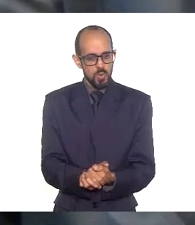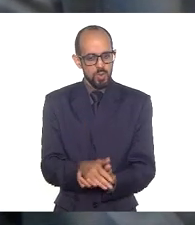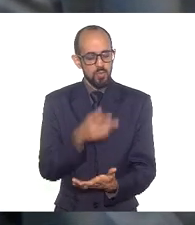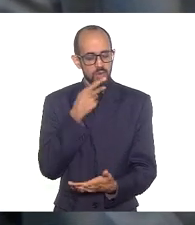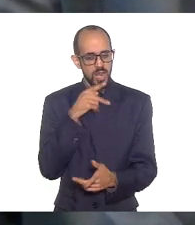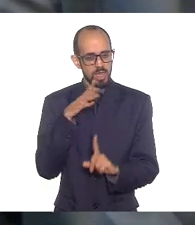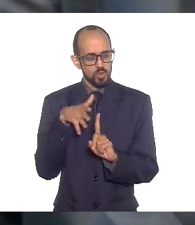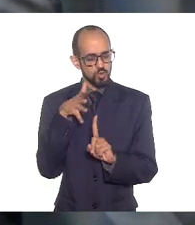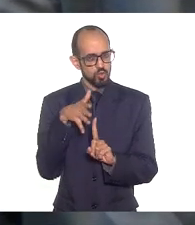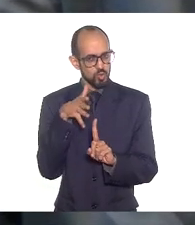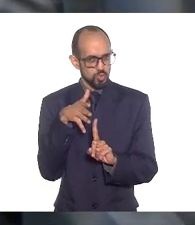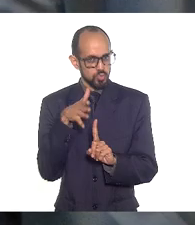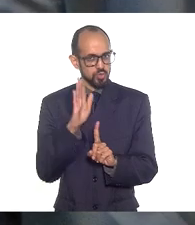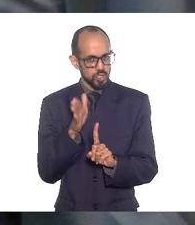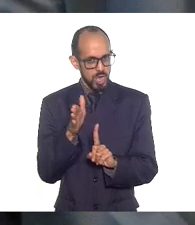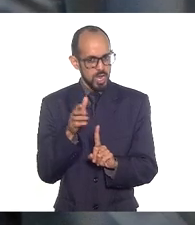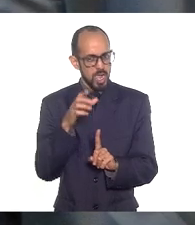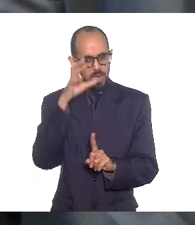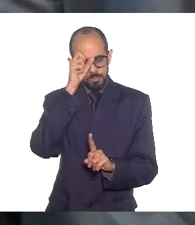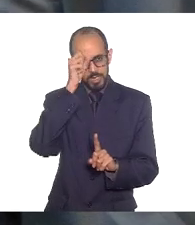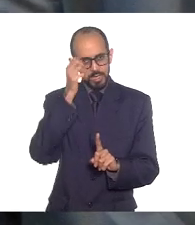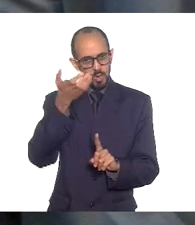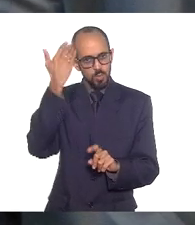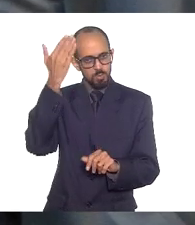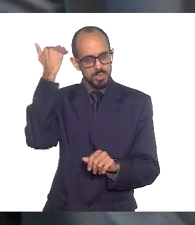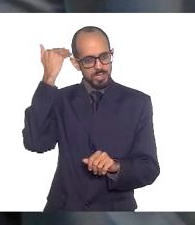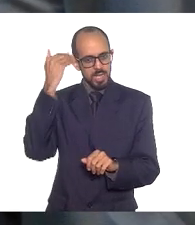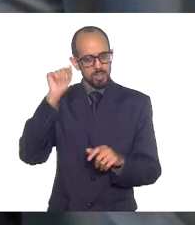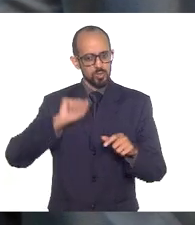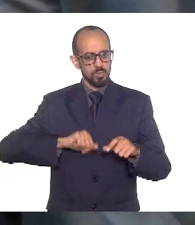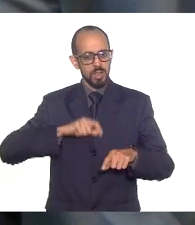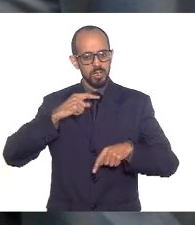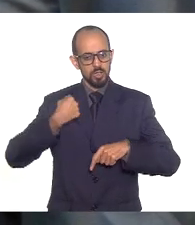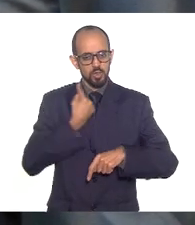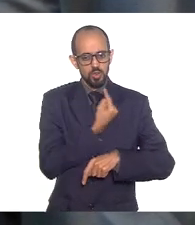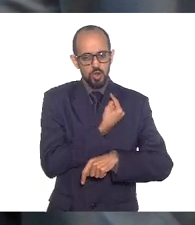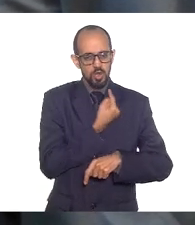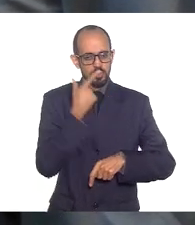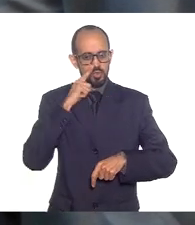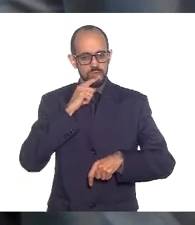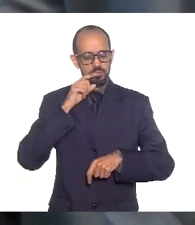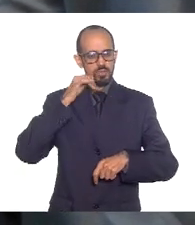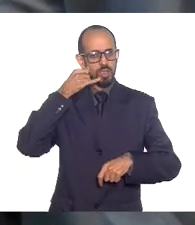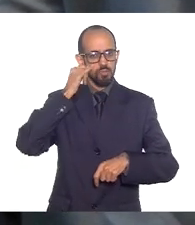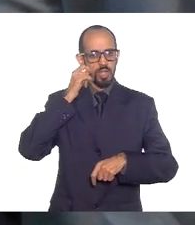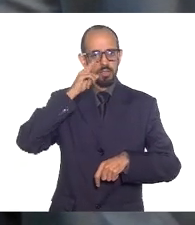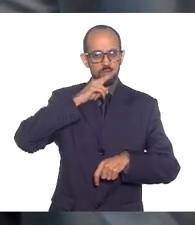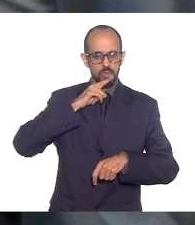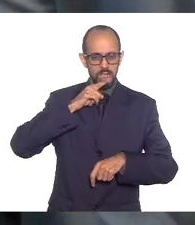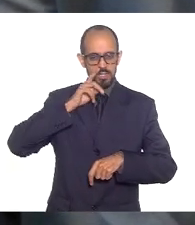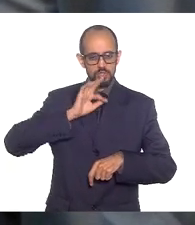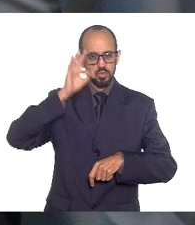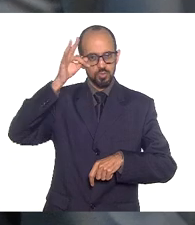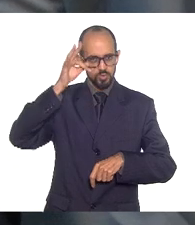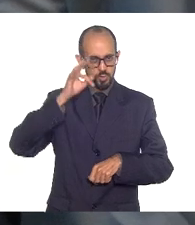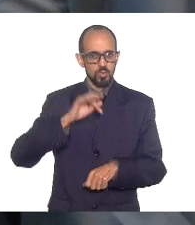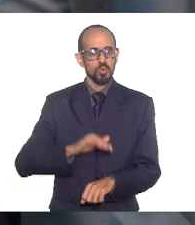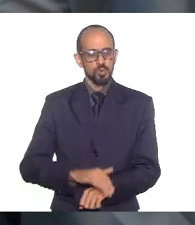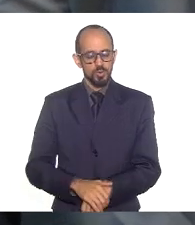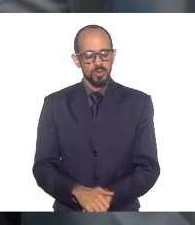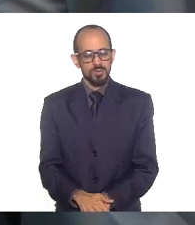discurso e aprender com passado para quem te passar a não cometer os mesmos erros no